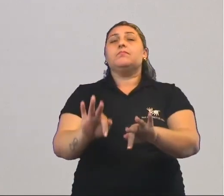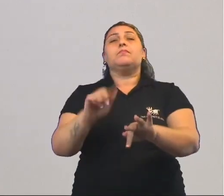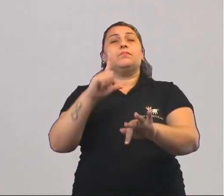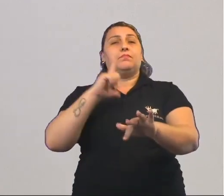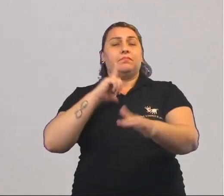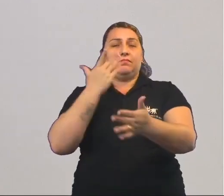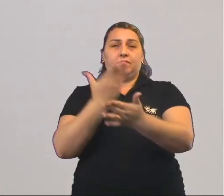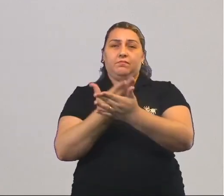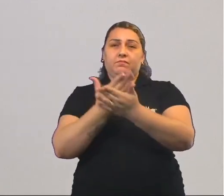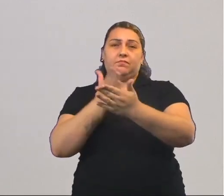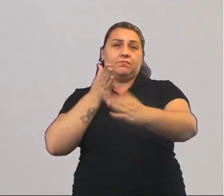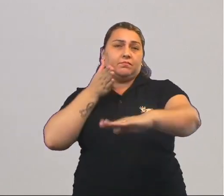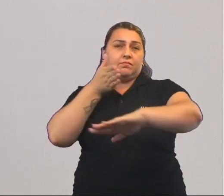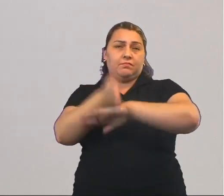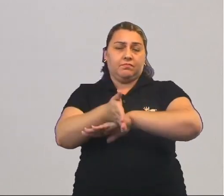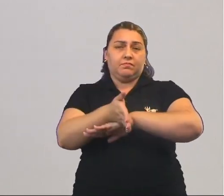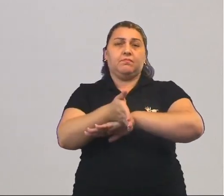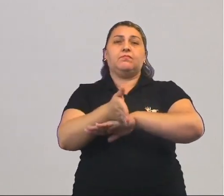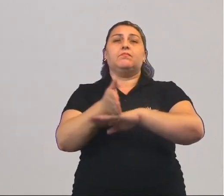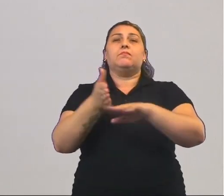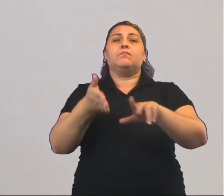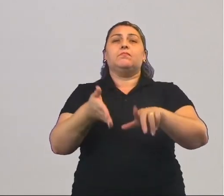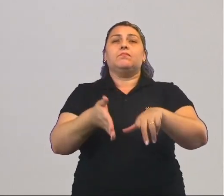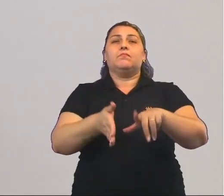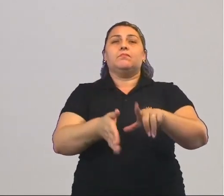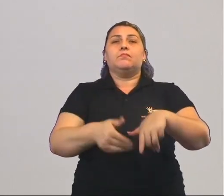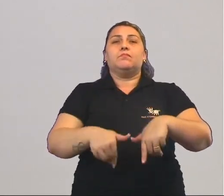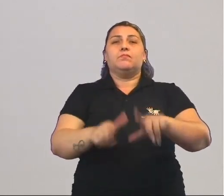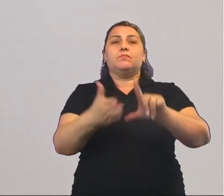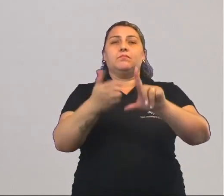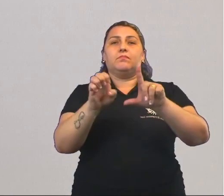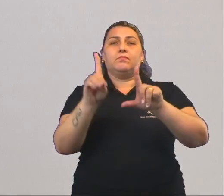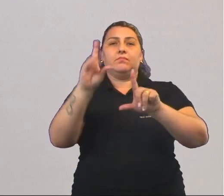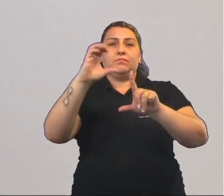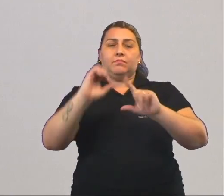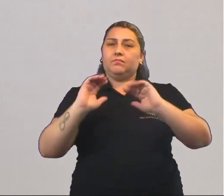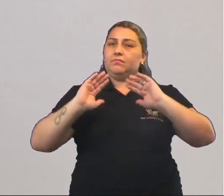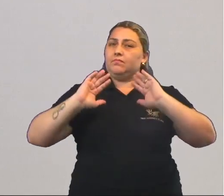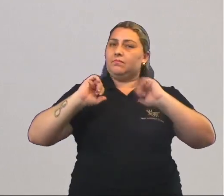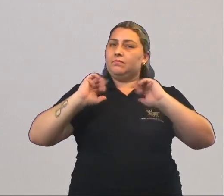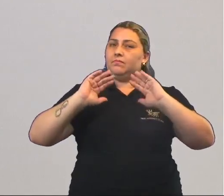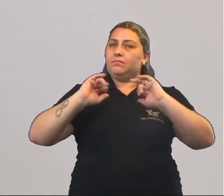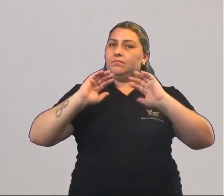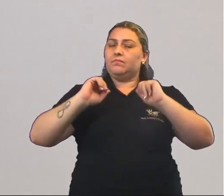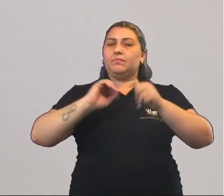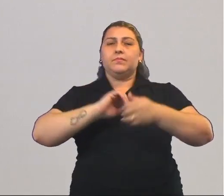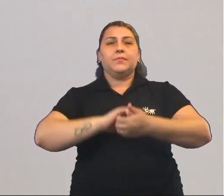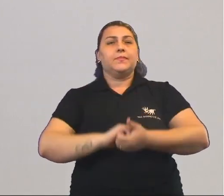Para ter acesso a esses demais conteúdos, acesse a plataforma Eduque. Até a próxima aula.